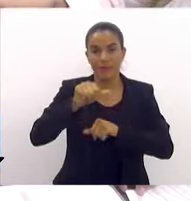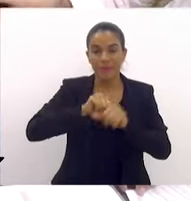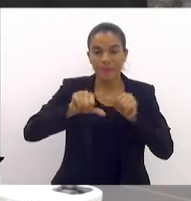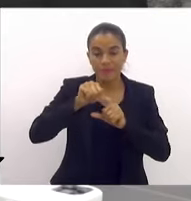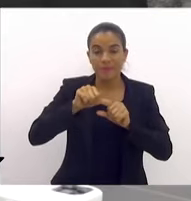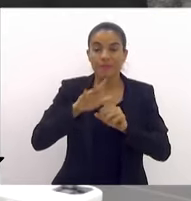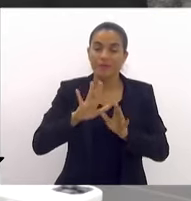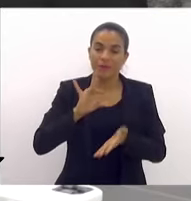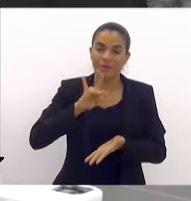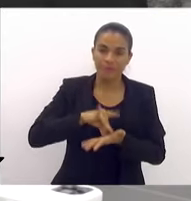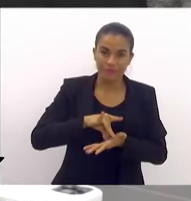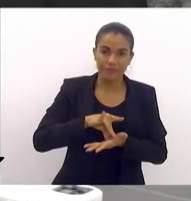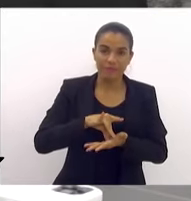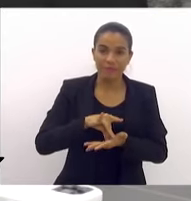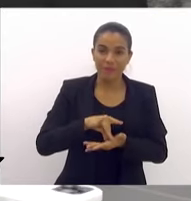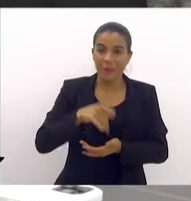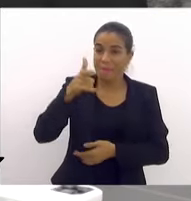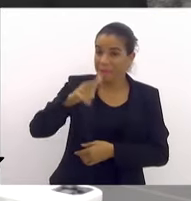de fato...